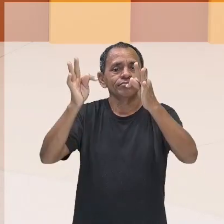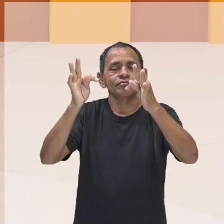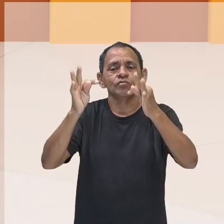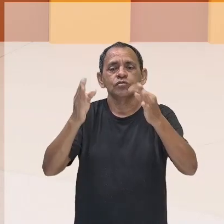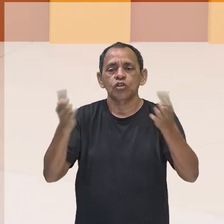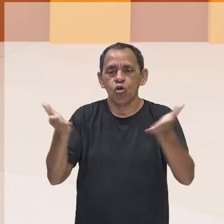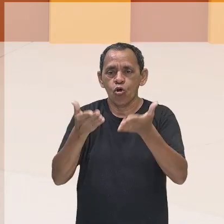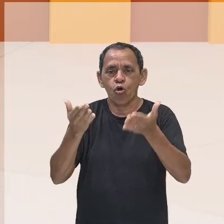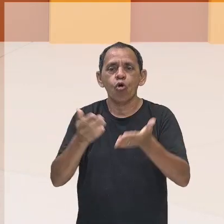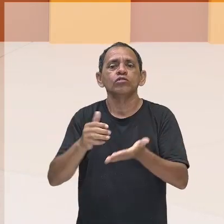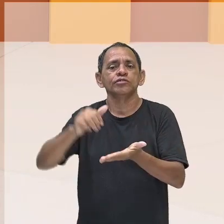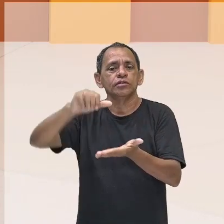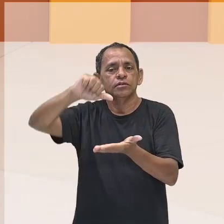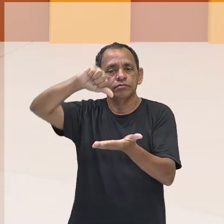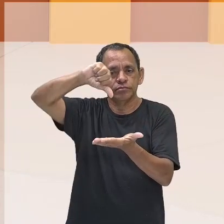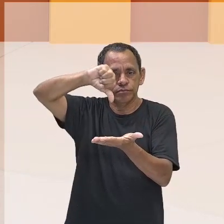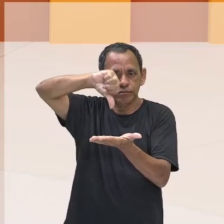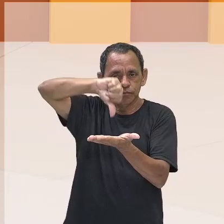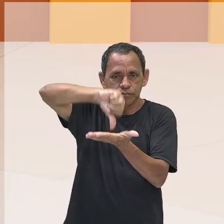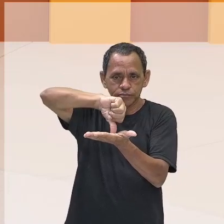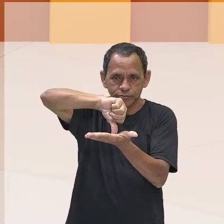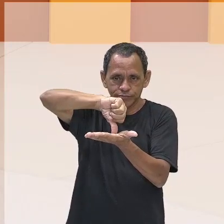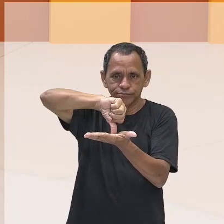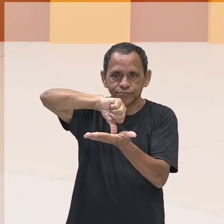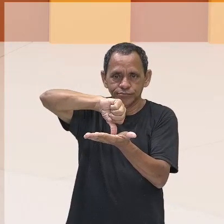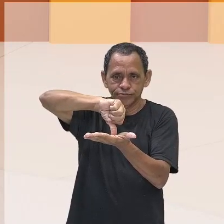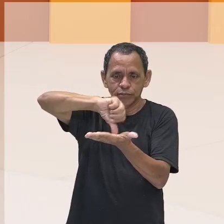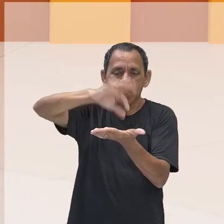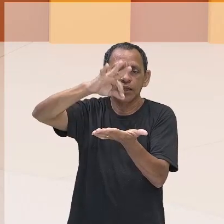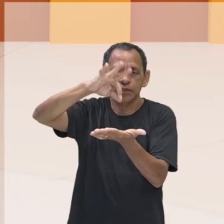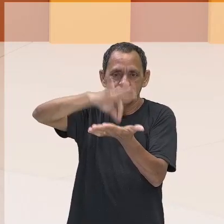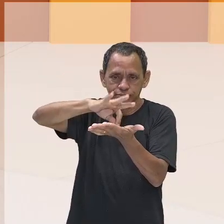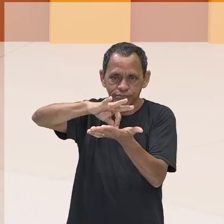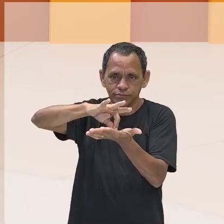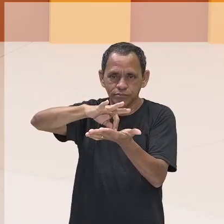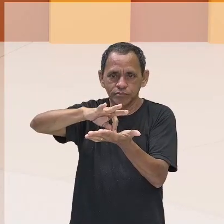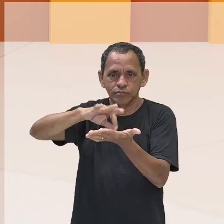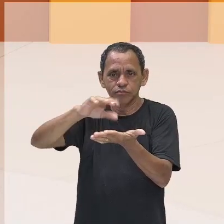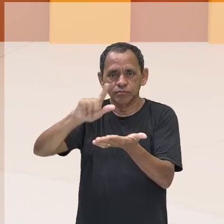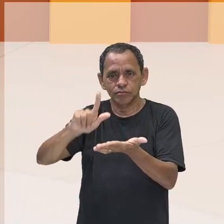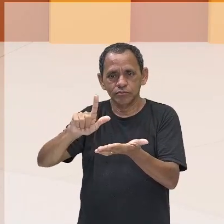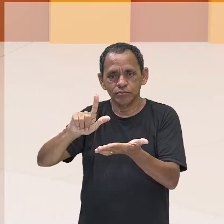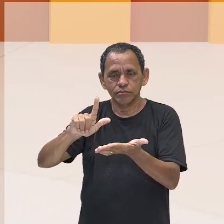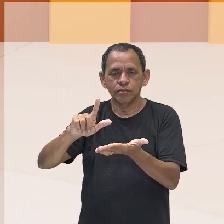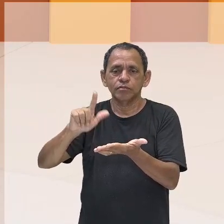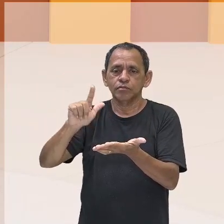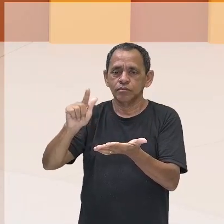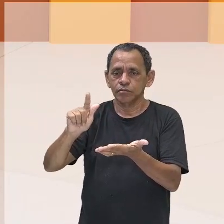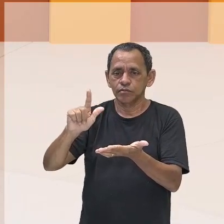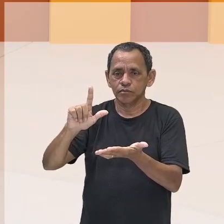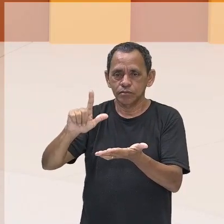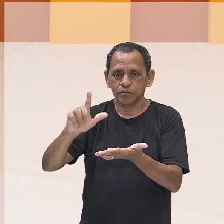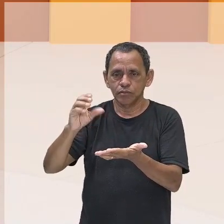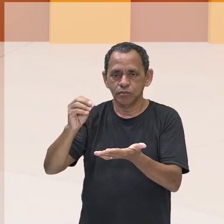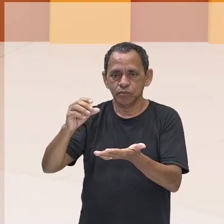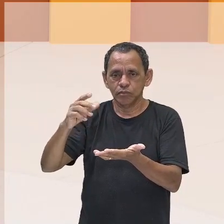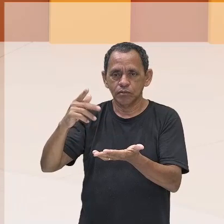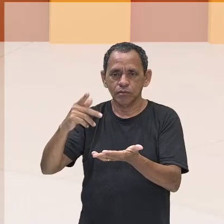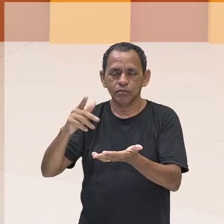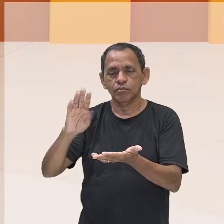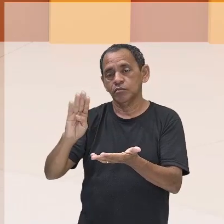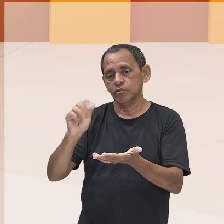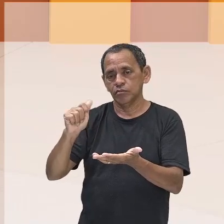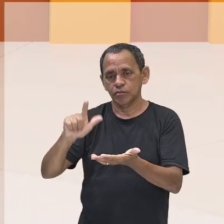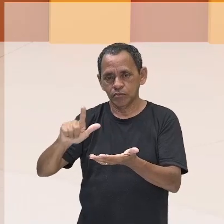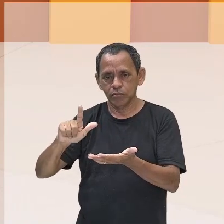GPS. GPS é a sigla de Global Positioning System, ou Sistema de